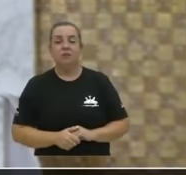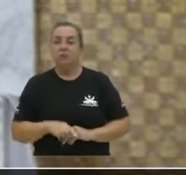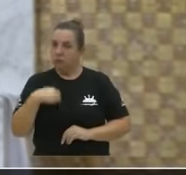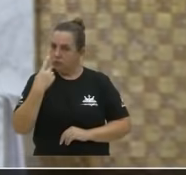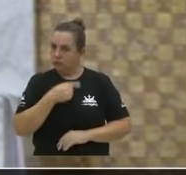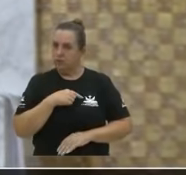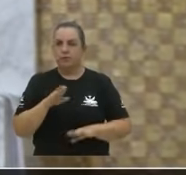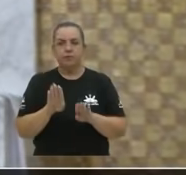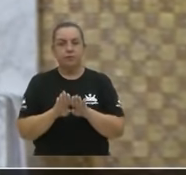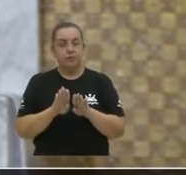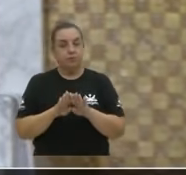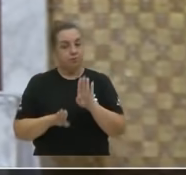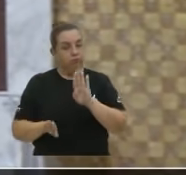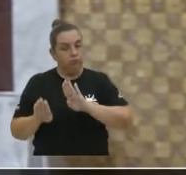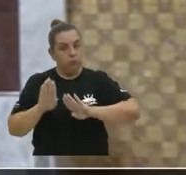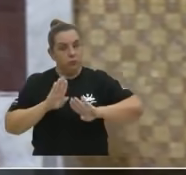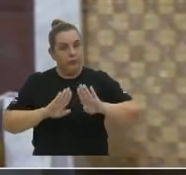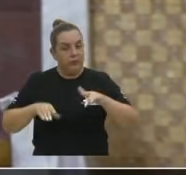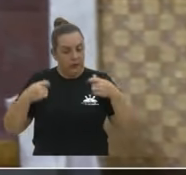irmãos. Não é só Judas.